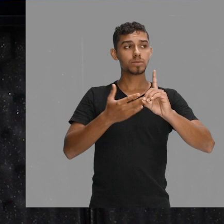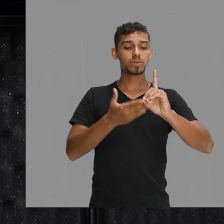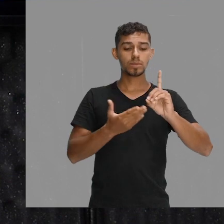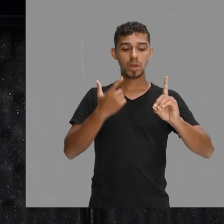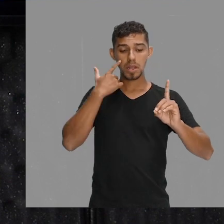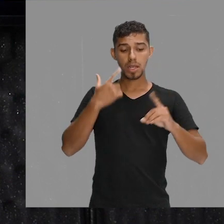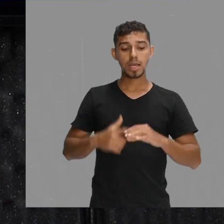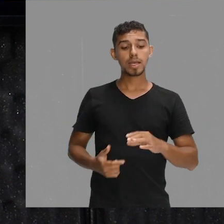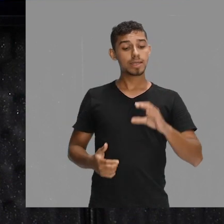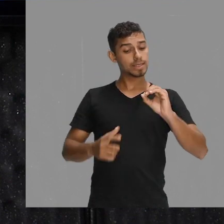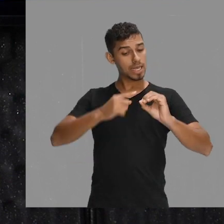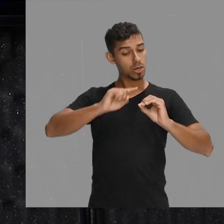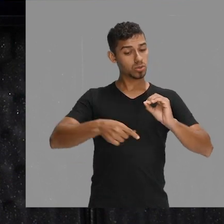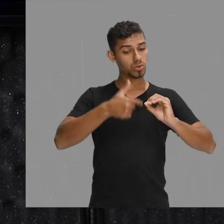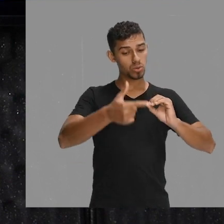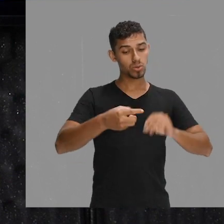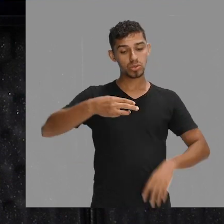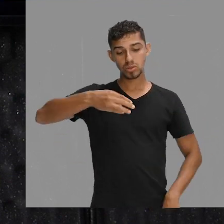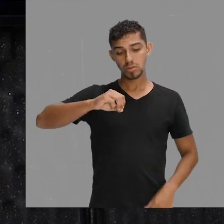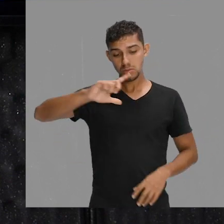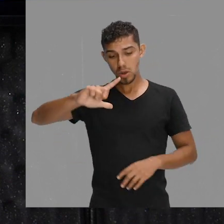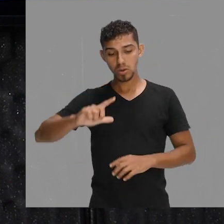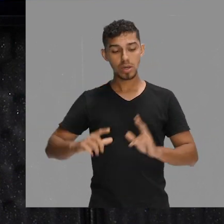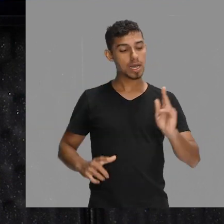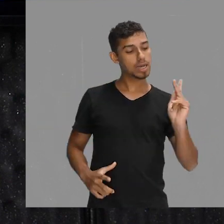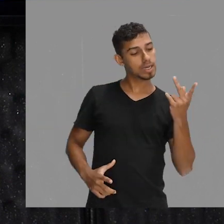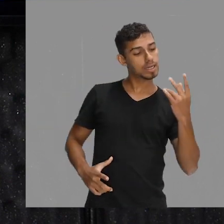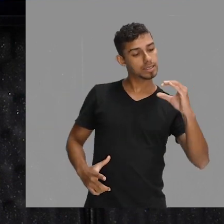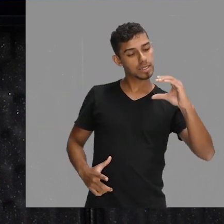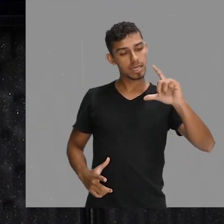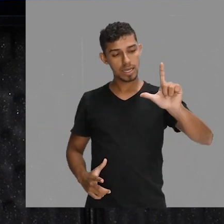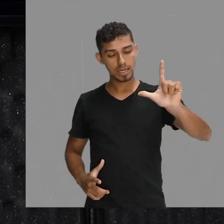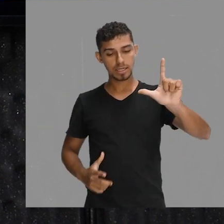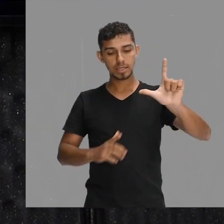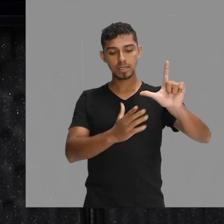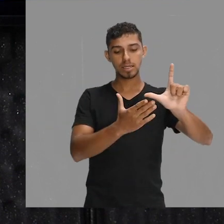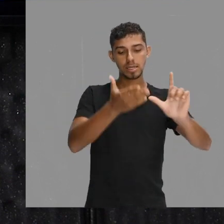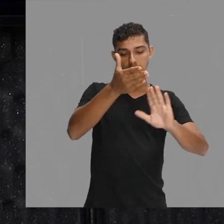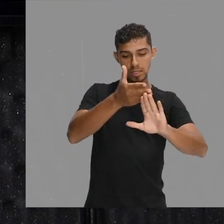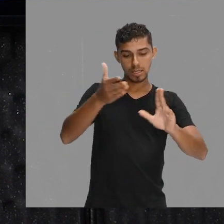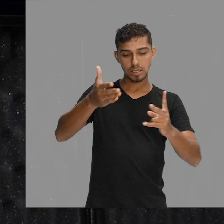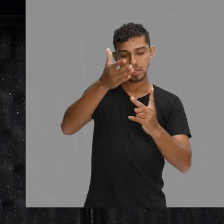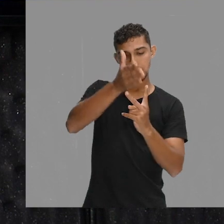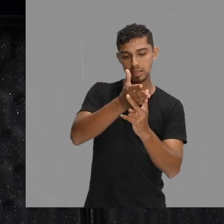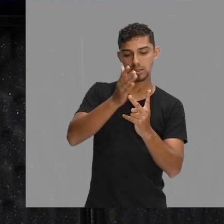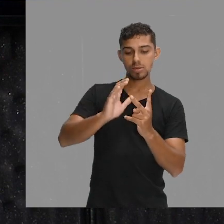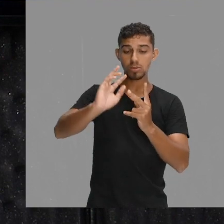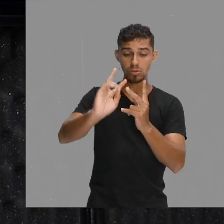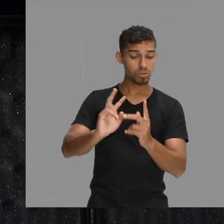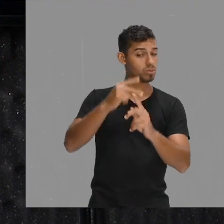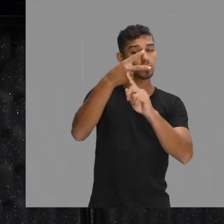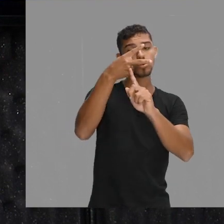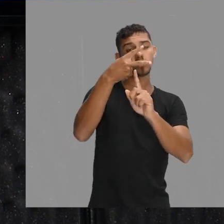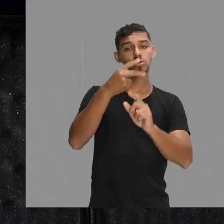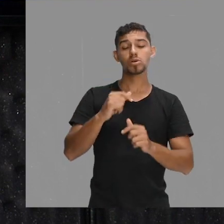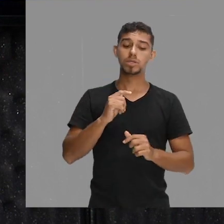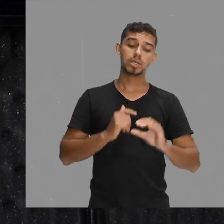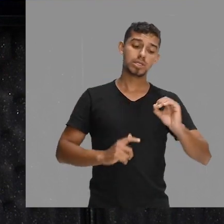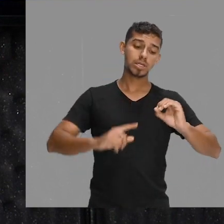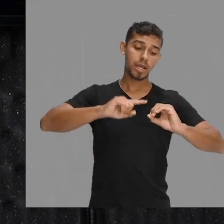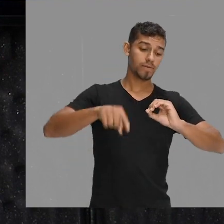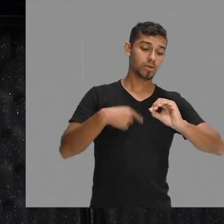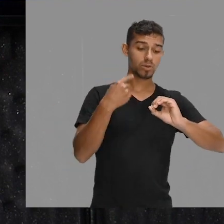de HCl. 0,2 mol, o HCl vai se dividir em 2, eu vou ter o dobro. O dobro de